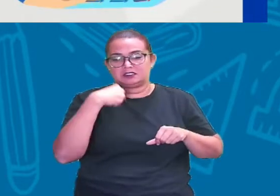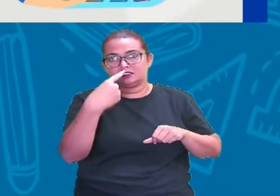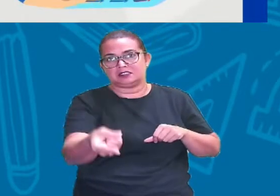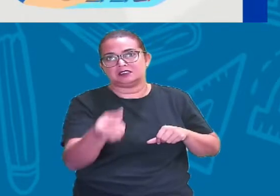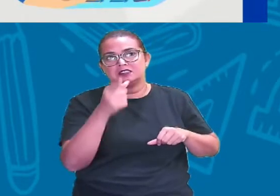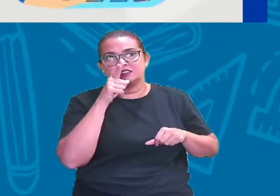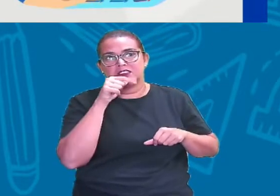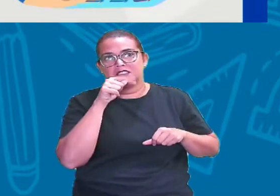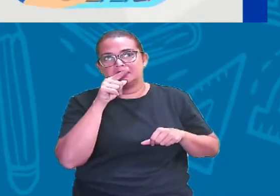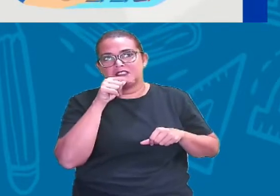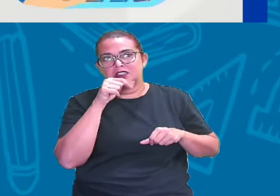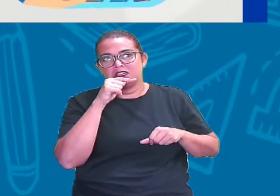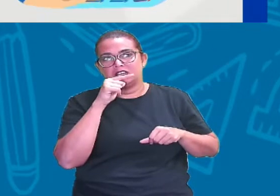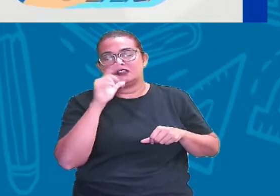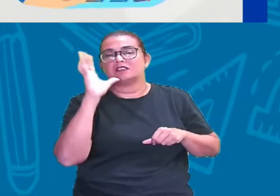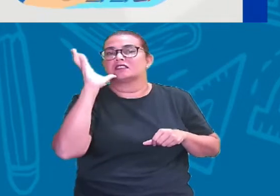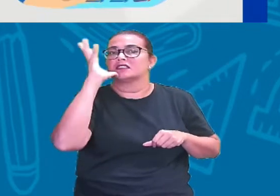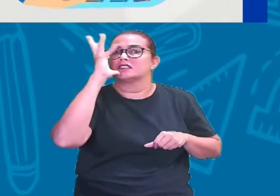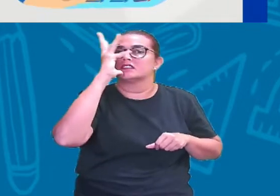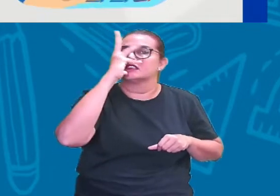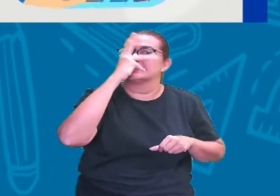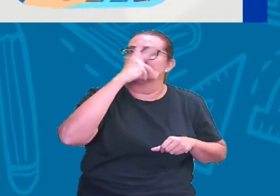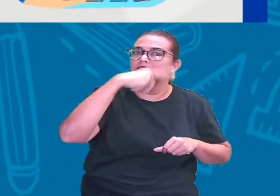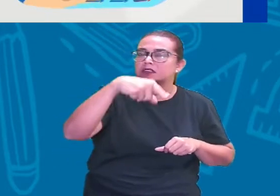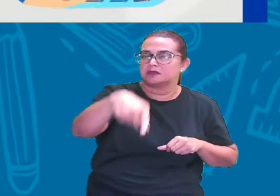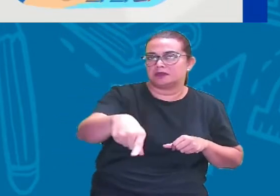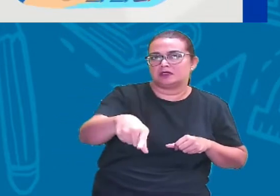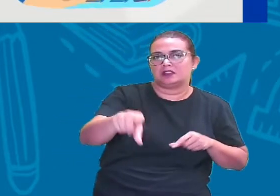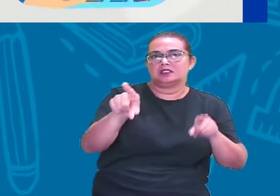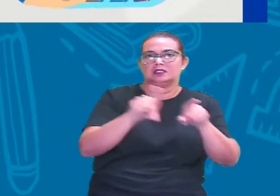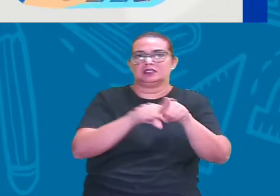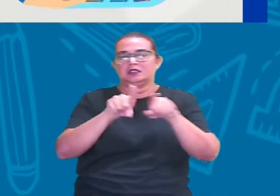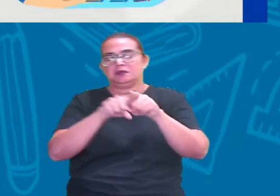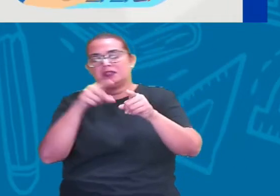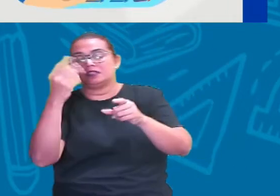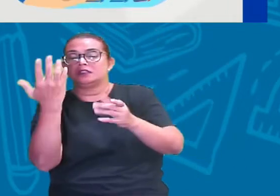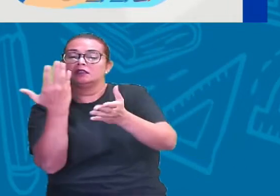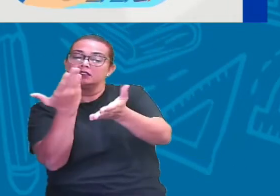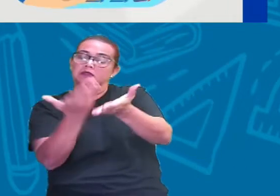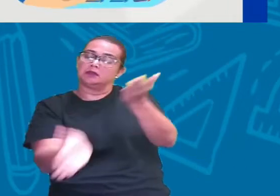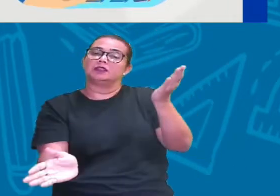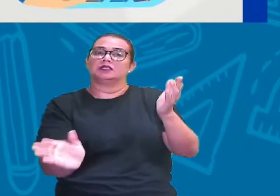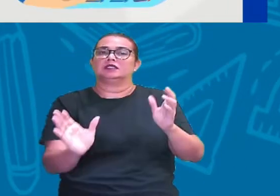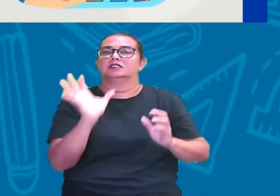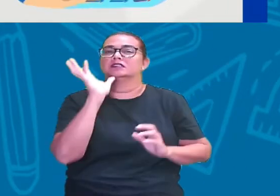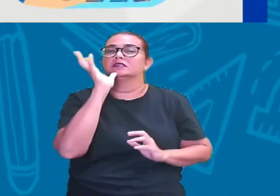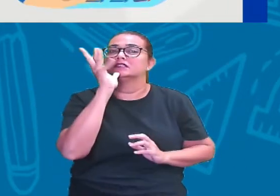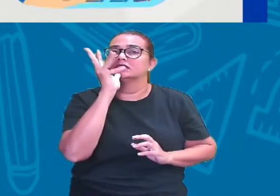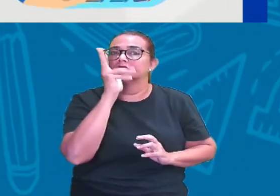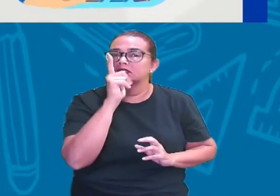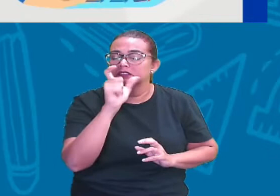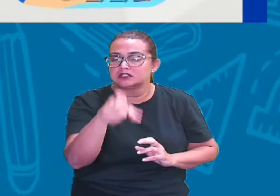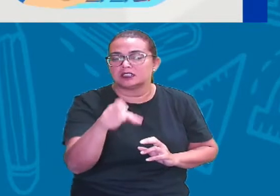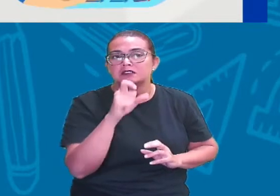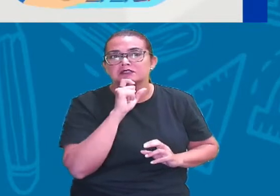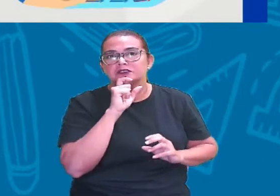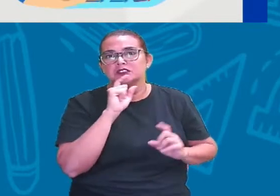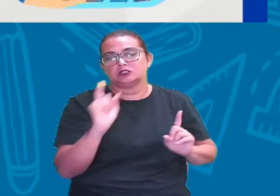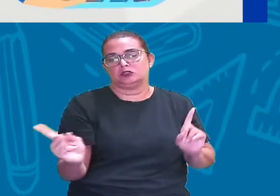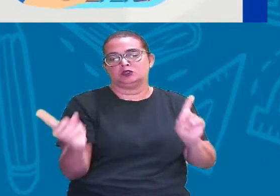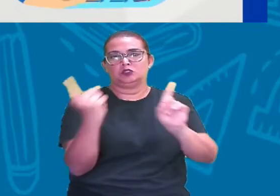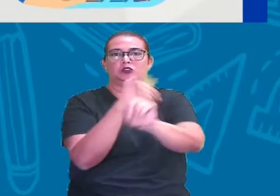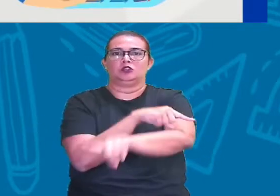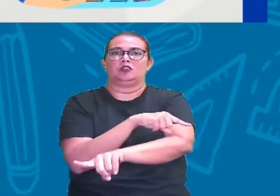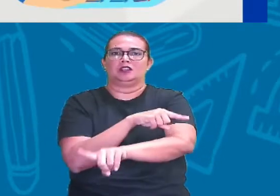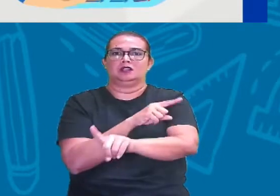inverso, como fica mais lento, né? Ela vai esquentar de forma mais lenta, também vai perder esse calor de forma mais lenta. Então, à noite,